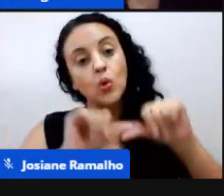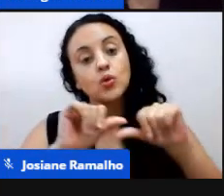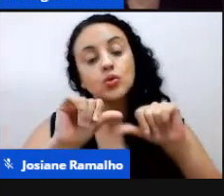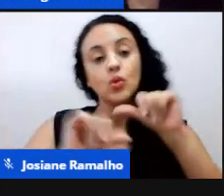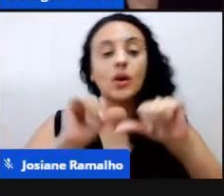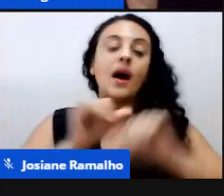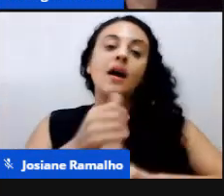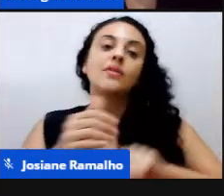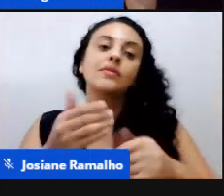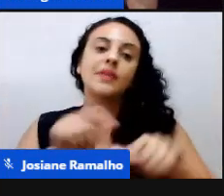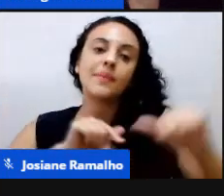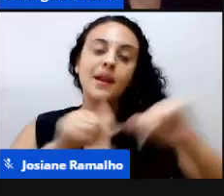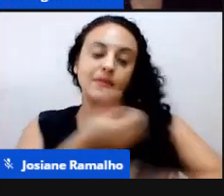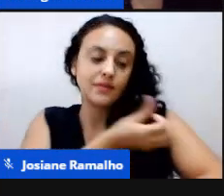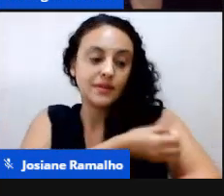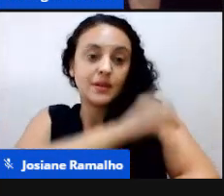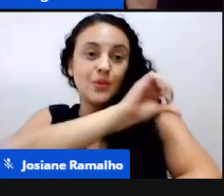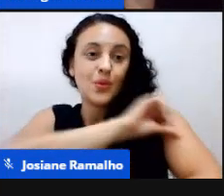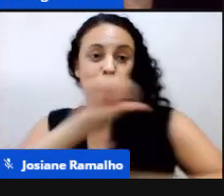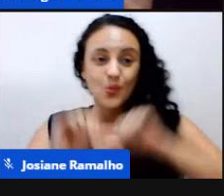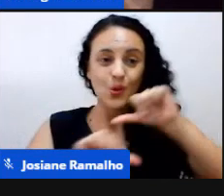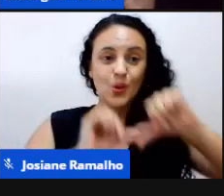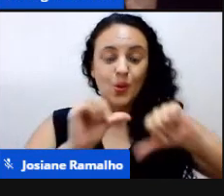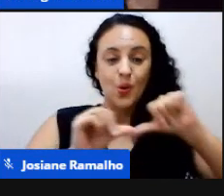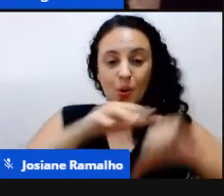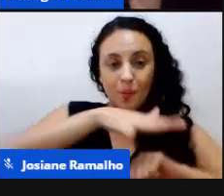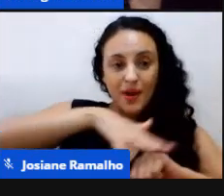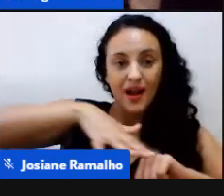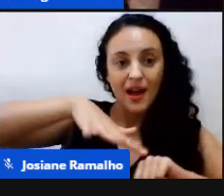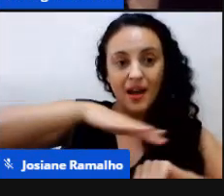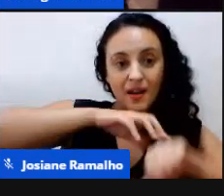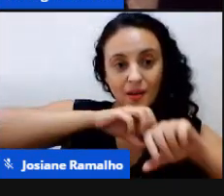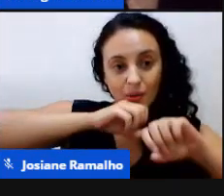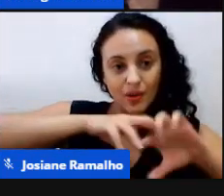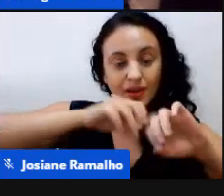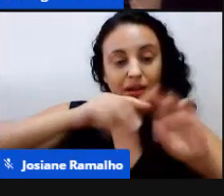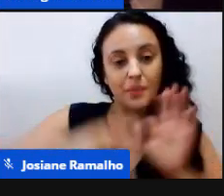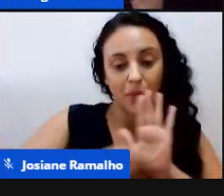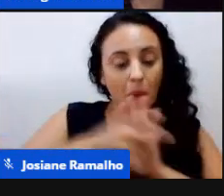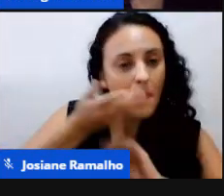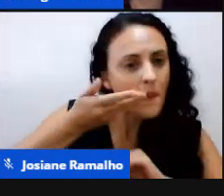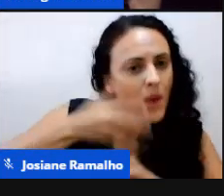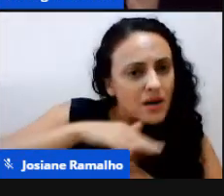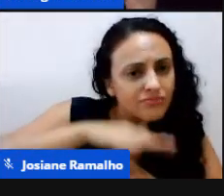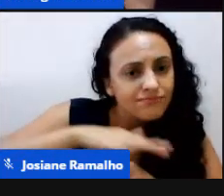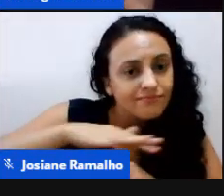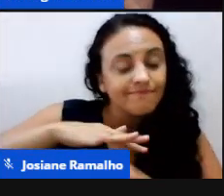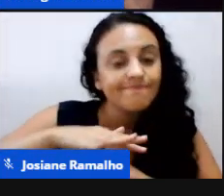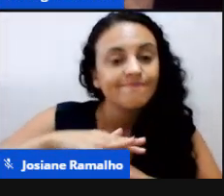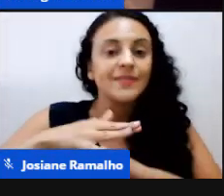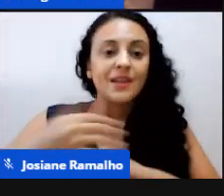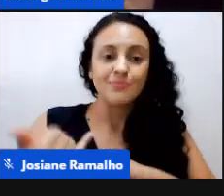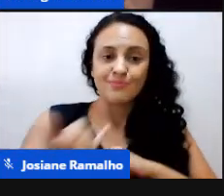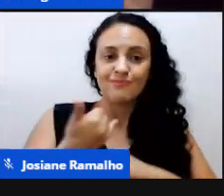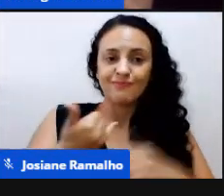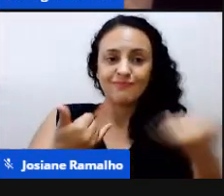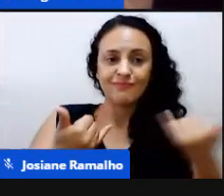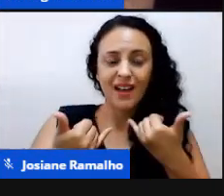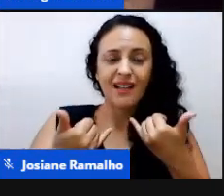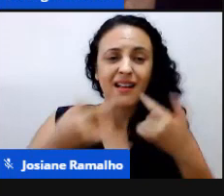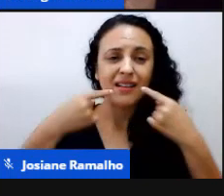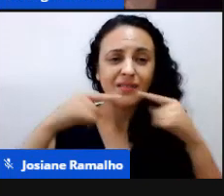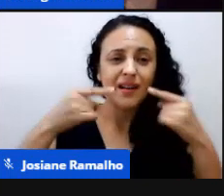as e-mails, e eles têm relatado algumas dificuldades nessas práticas pedagógicas. Nós entendemos que